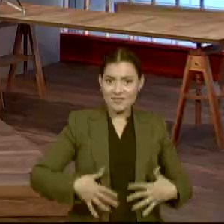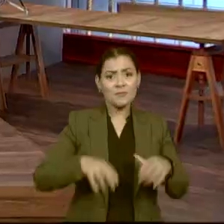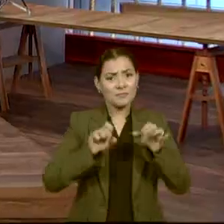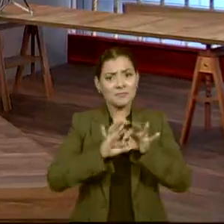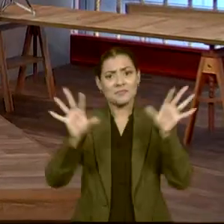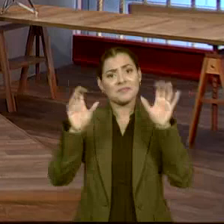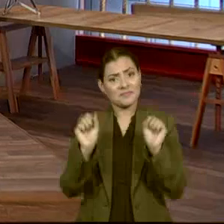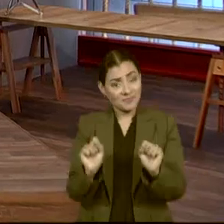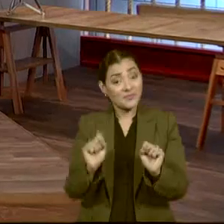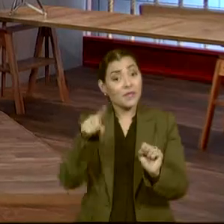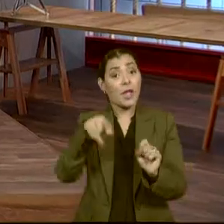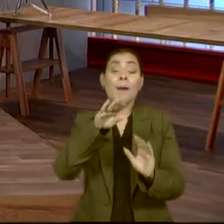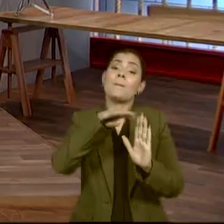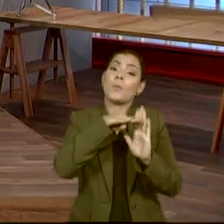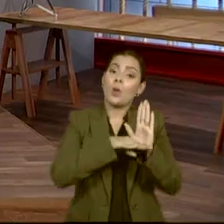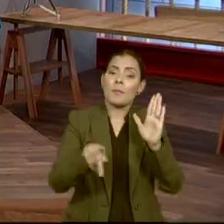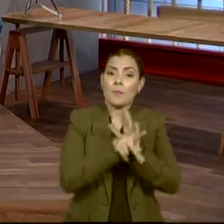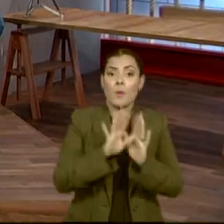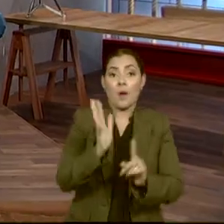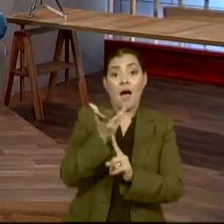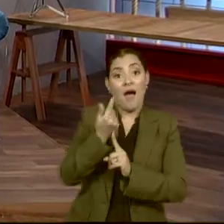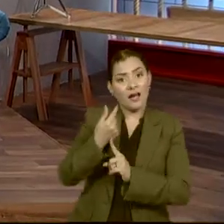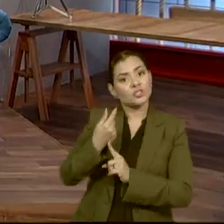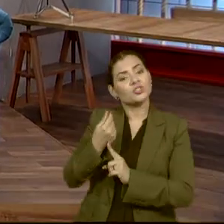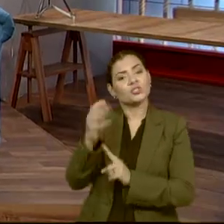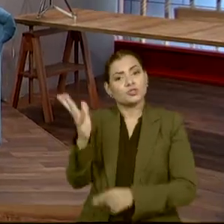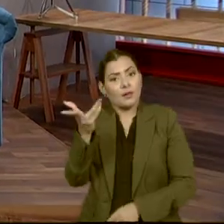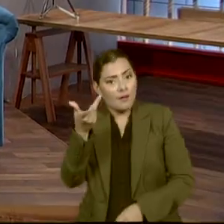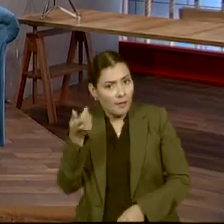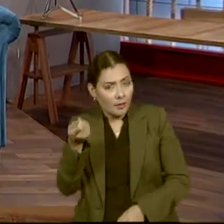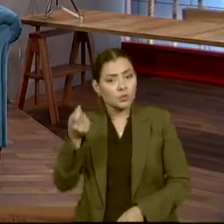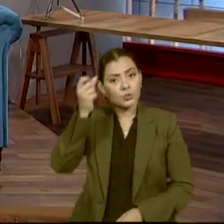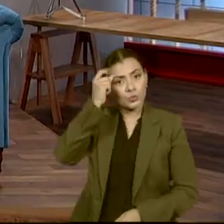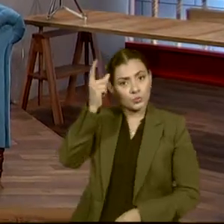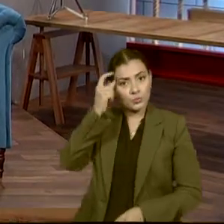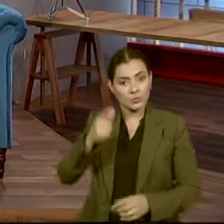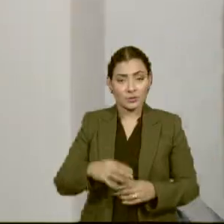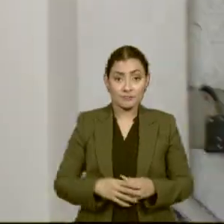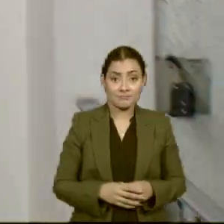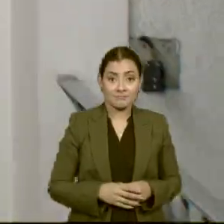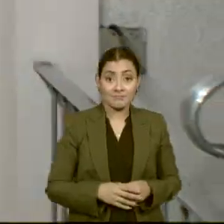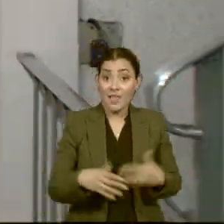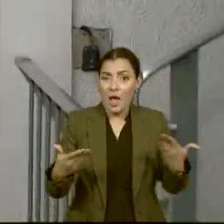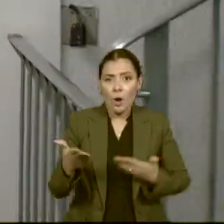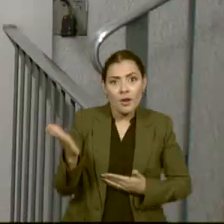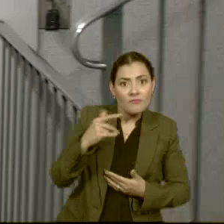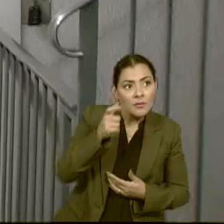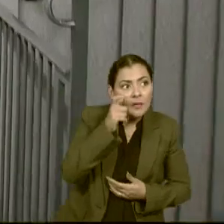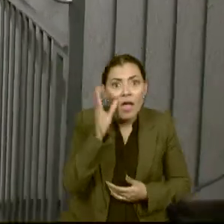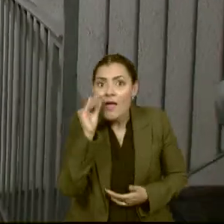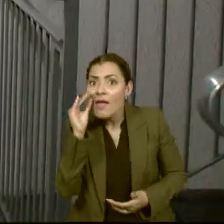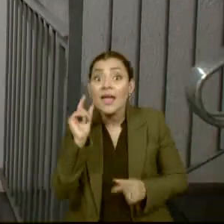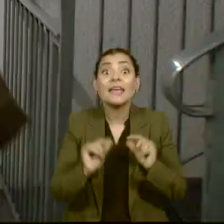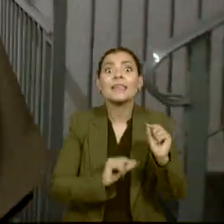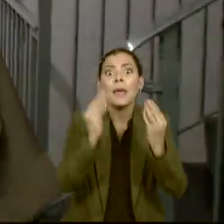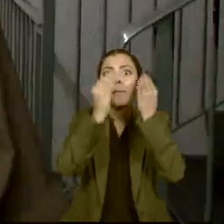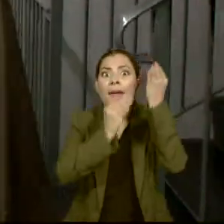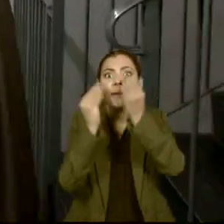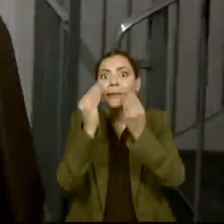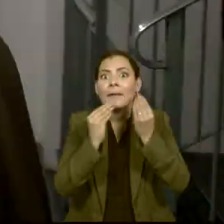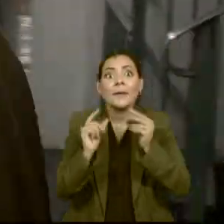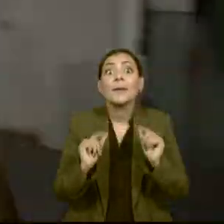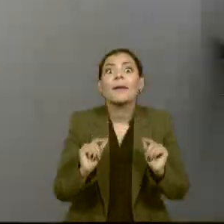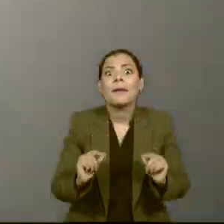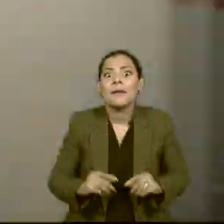um monte de cores. É um programa também de cultura e variedade. ...muito atuais para o Brasil de hoje. E agora a gente vai dar uma espiadinha para ver quem está se